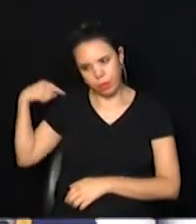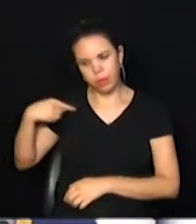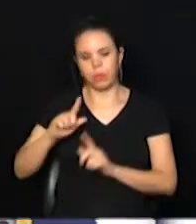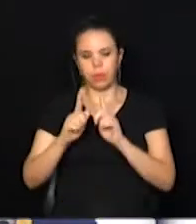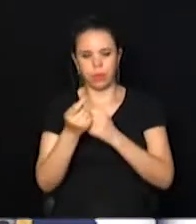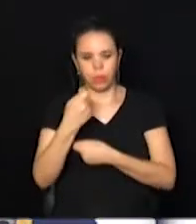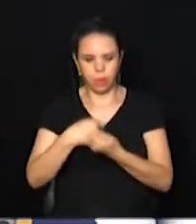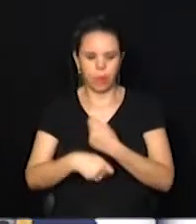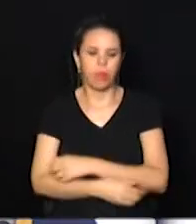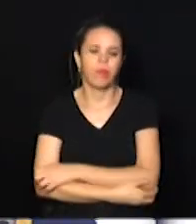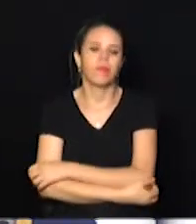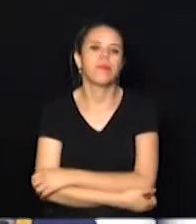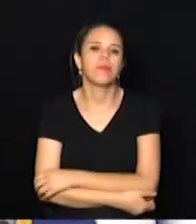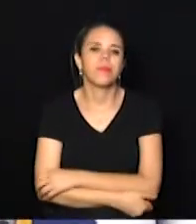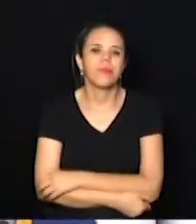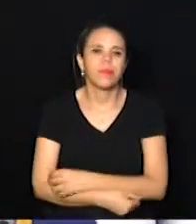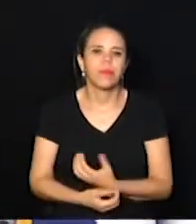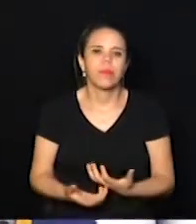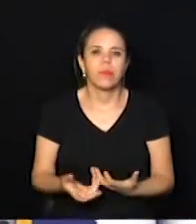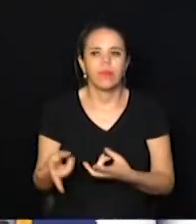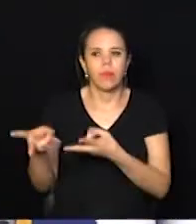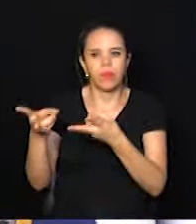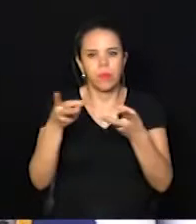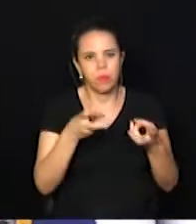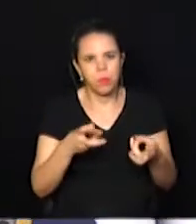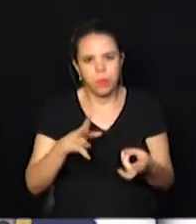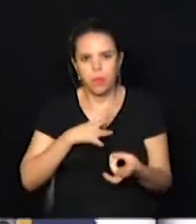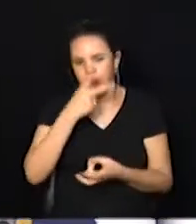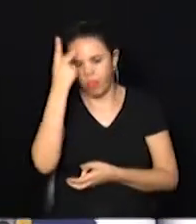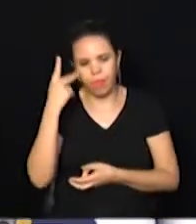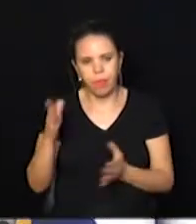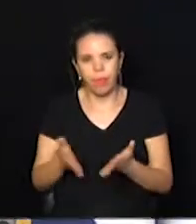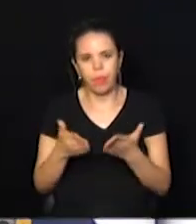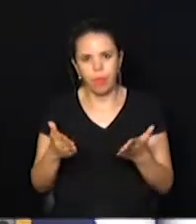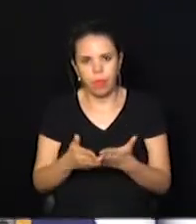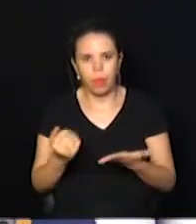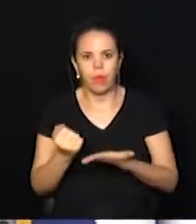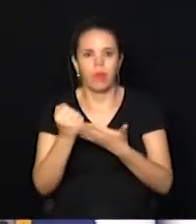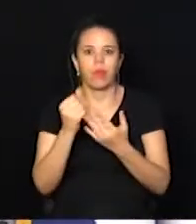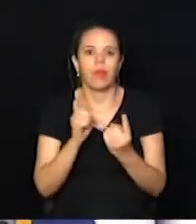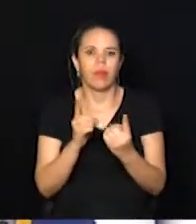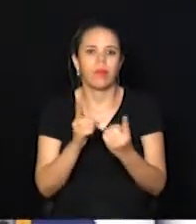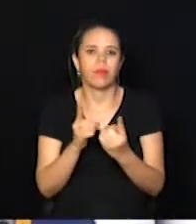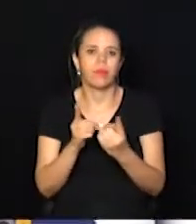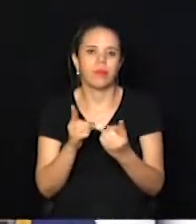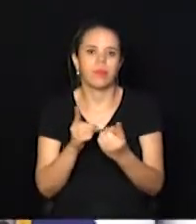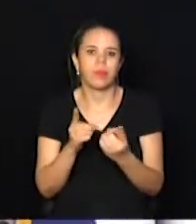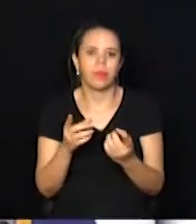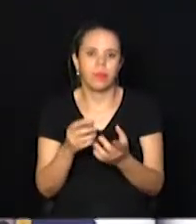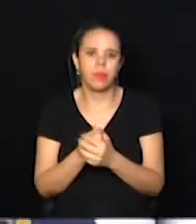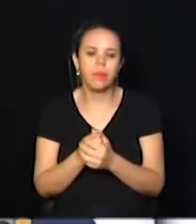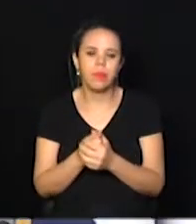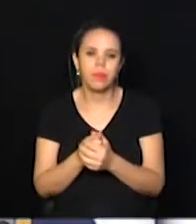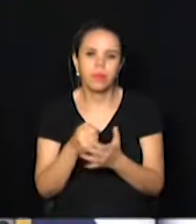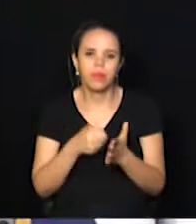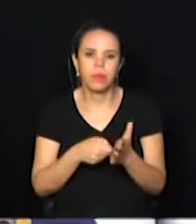gestor que olhou a cidade para aqueles que precisam de serviços públicos, para aqueles que precisam de